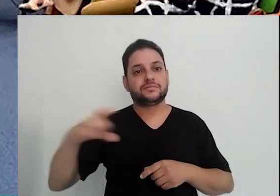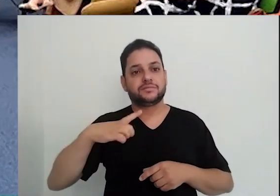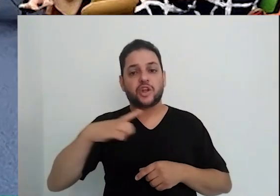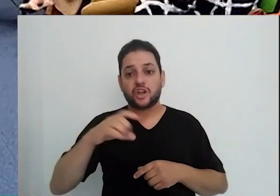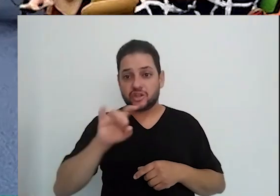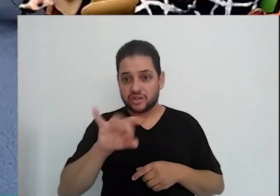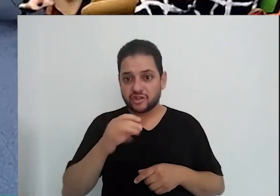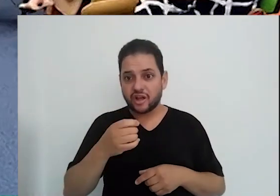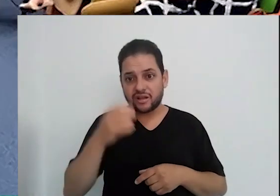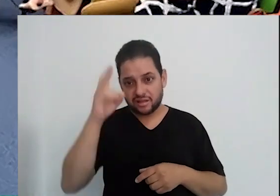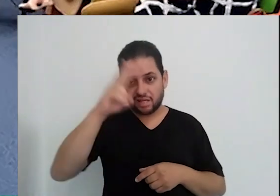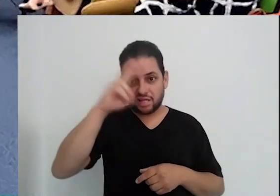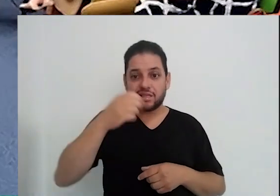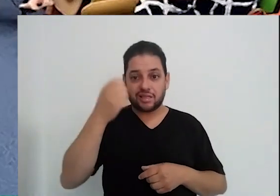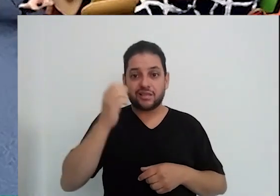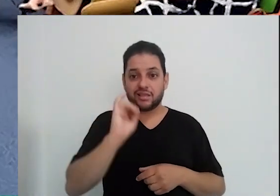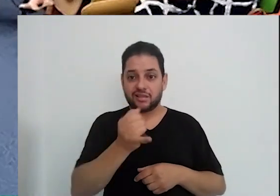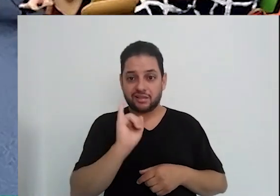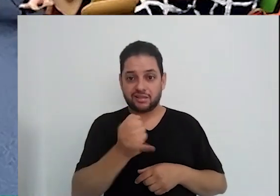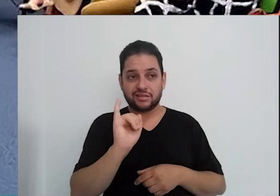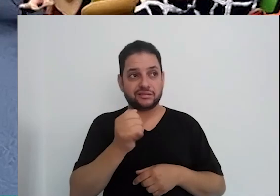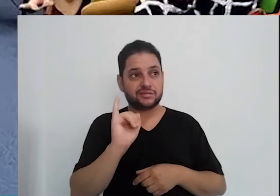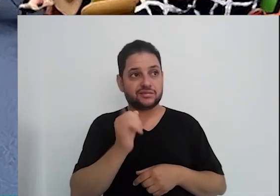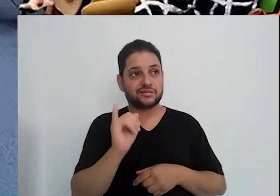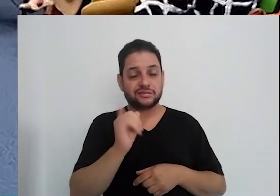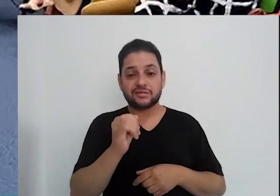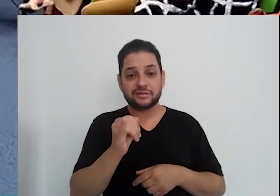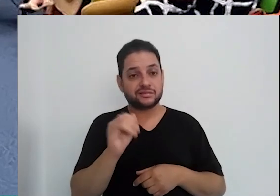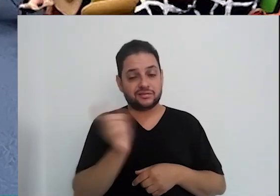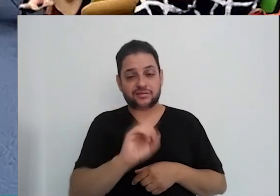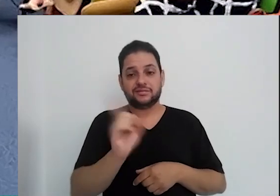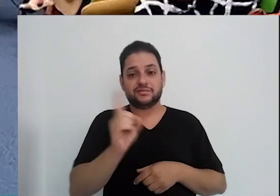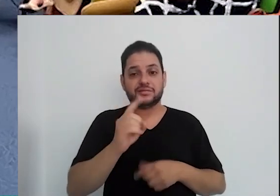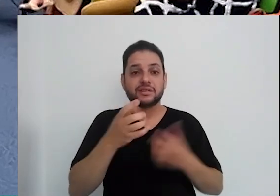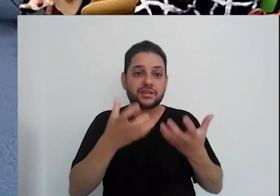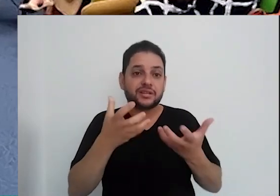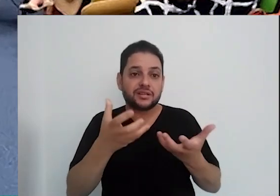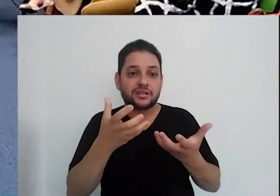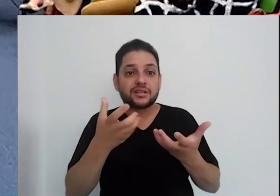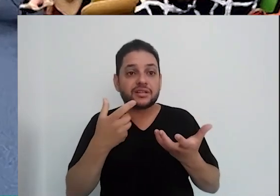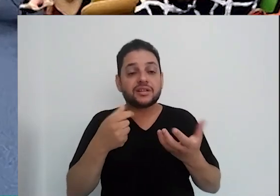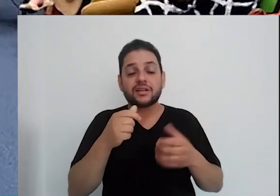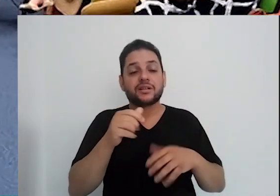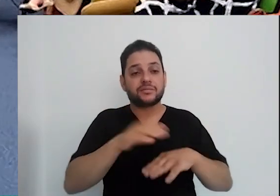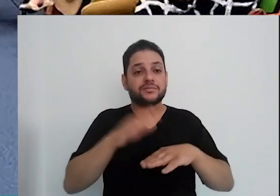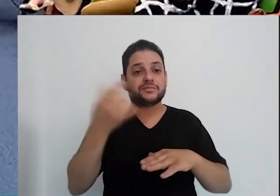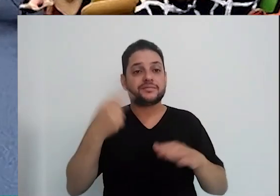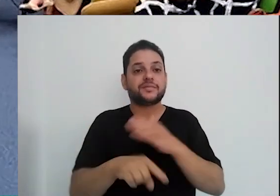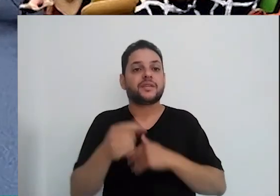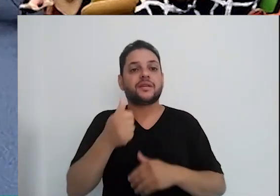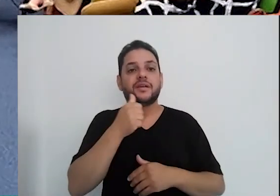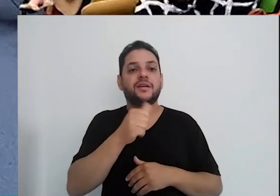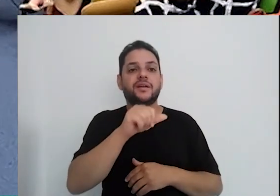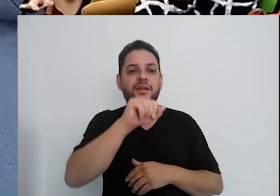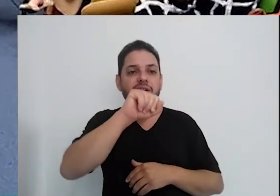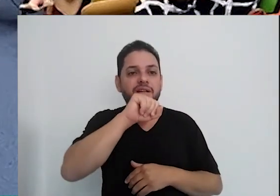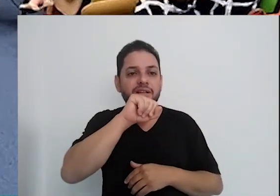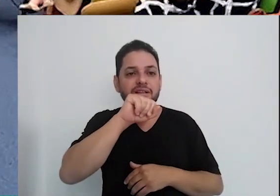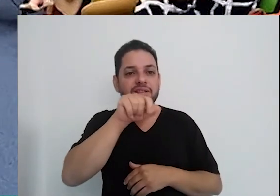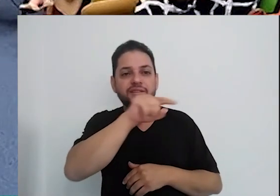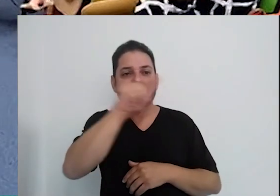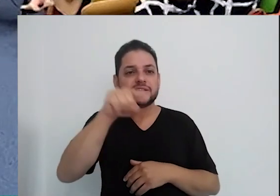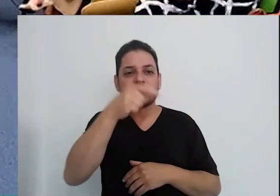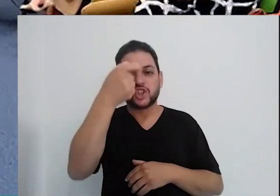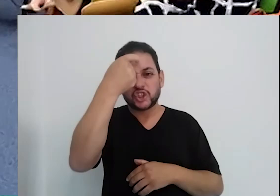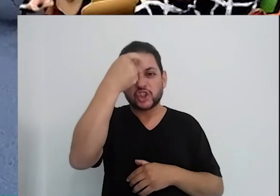história a gente quer ter a gente quer que a minha mãe a minha mãe outro dia definindo de uma maneira que eu achei legal cara diz não vocês conscientizam como quem não